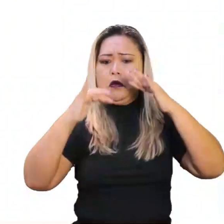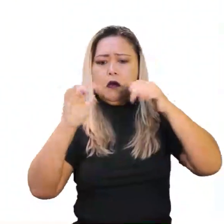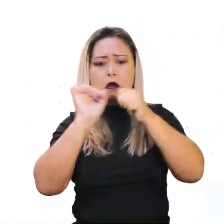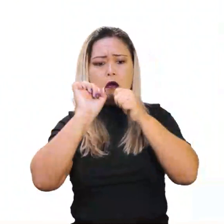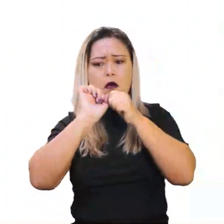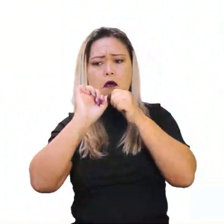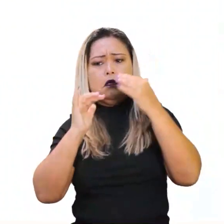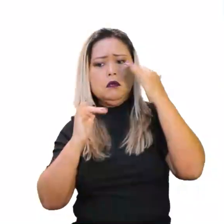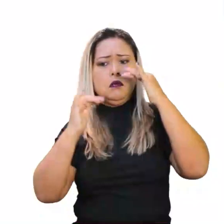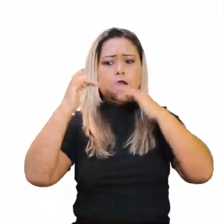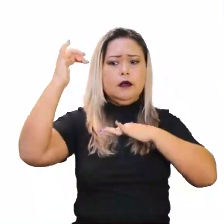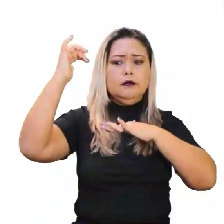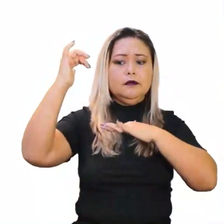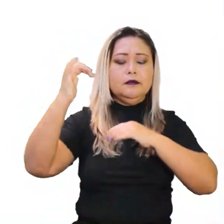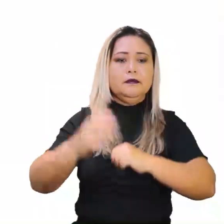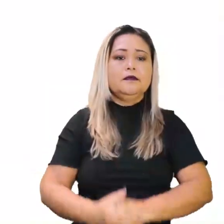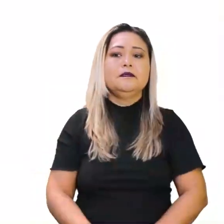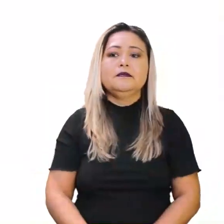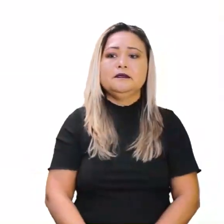harmonias quanto desarmonias.